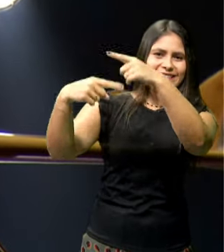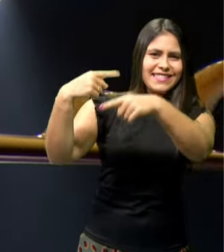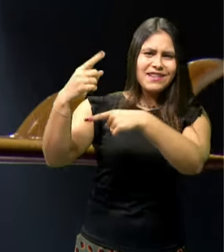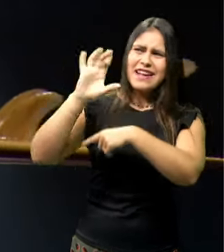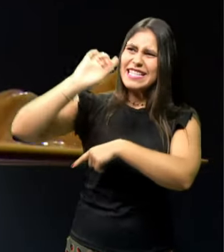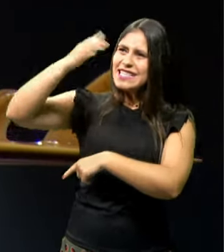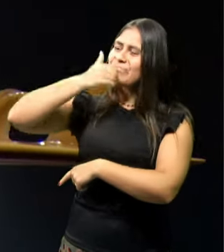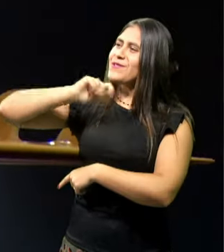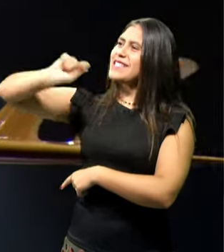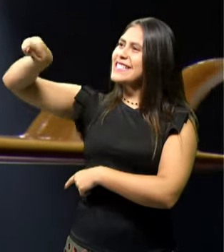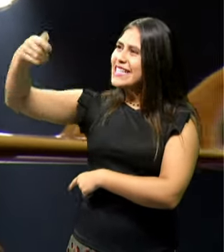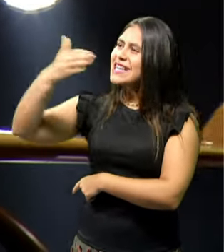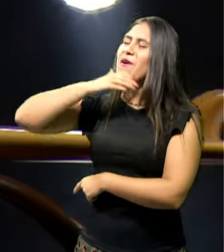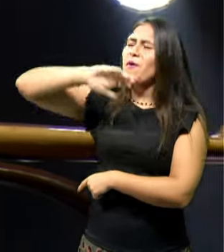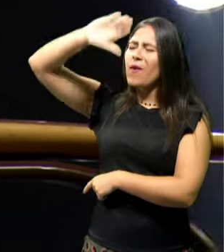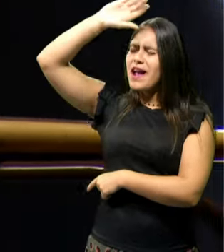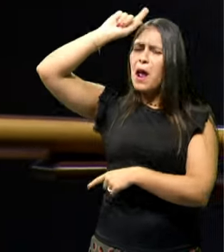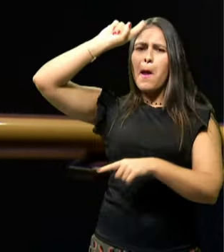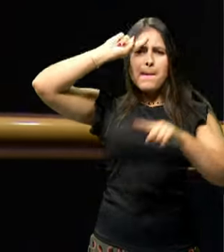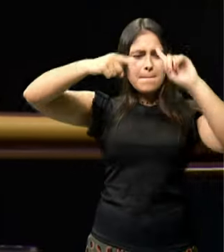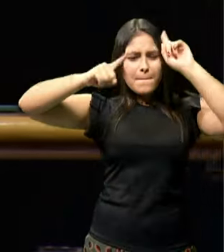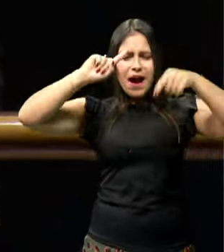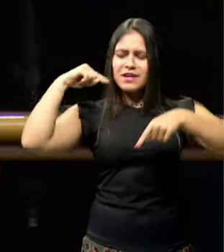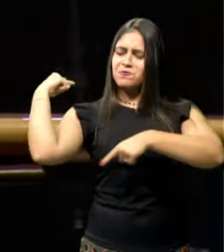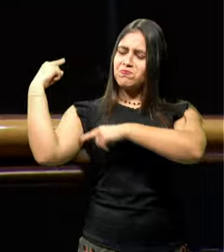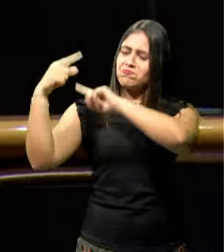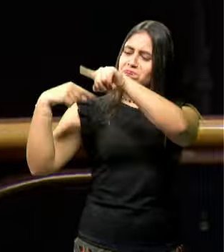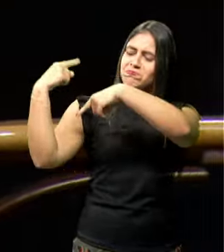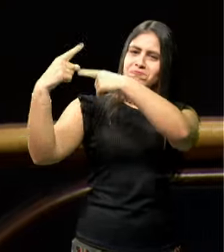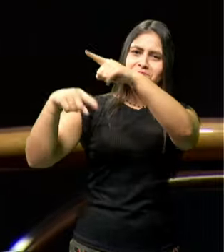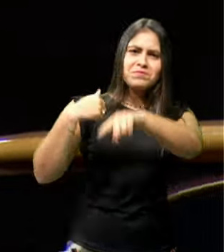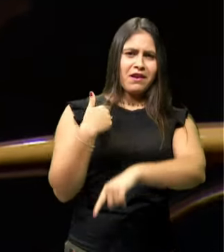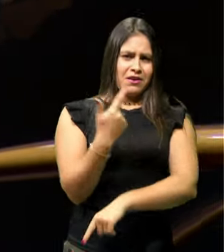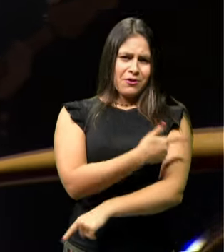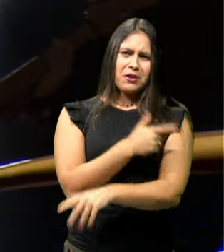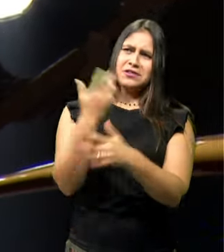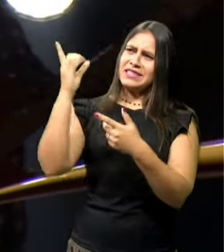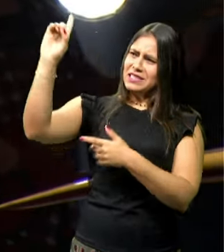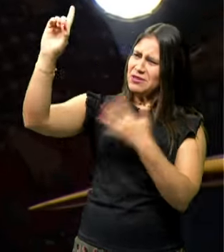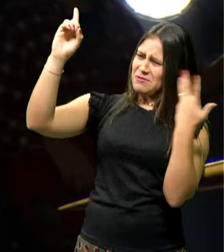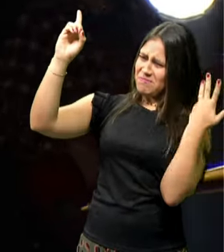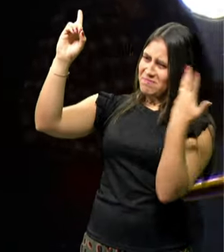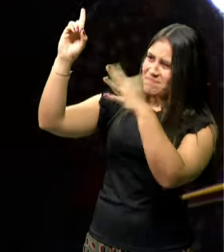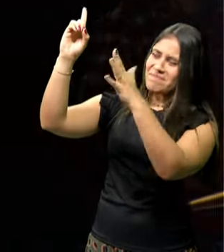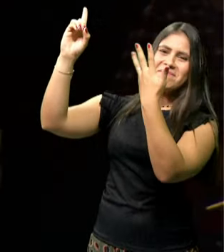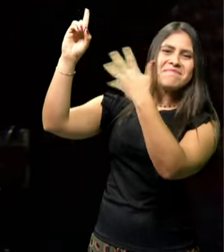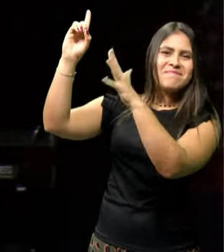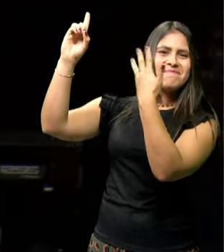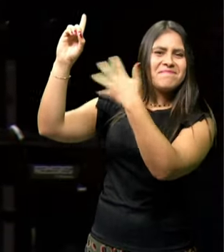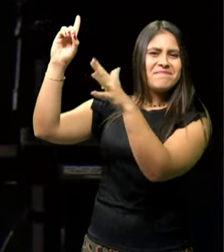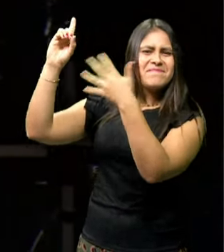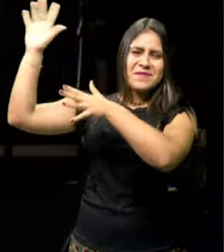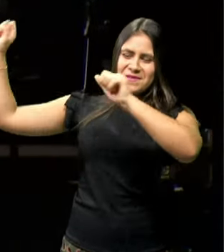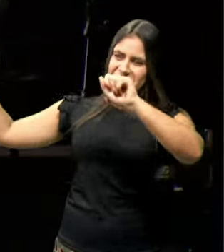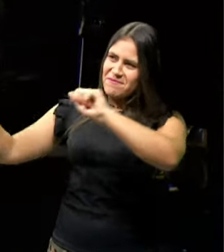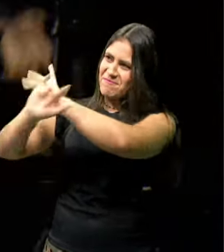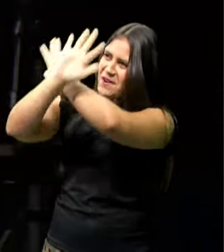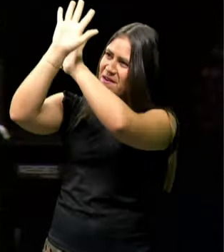o Senhor reina de geração em geração. Dá uma salva de palmas a Jesus, dá um brado de